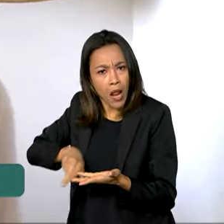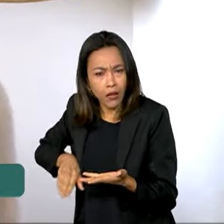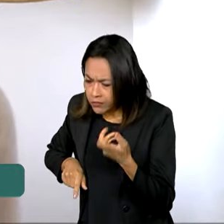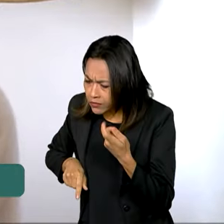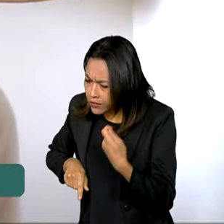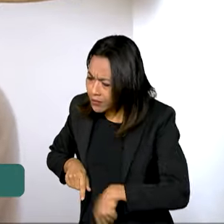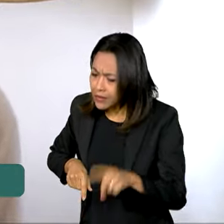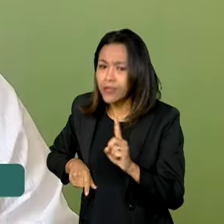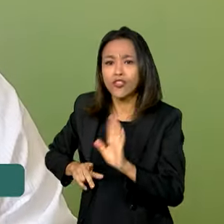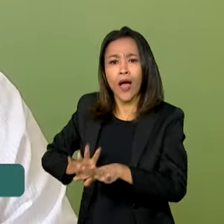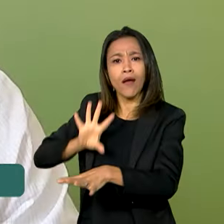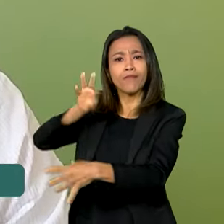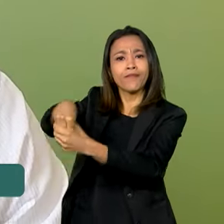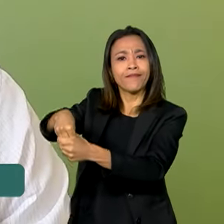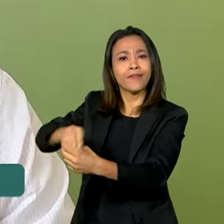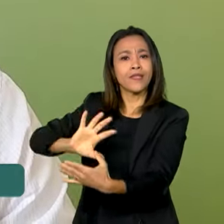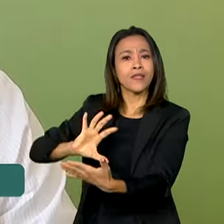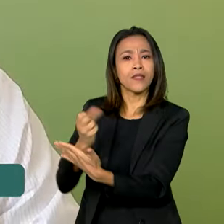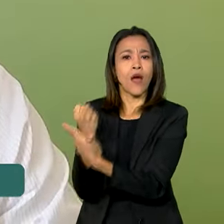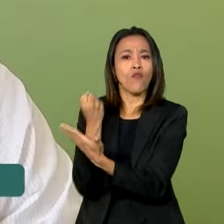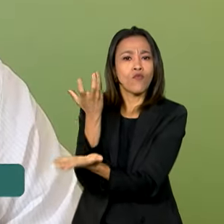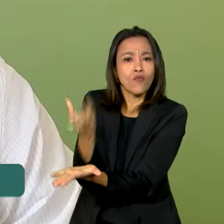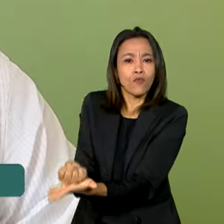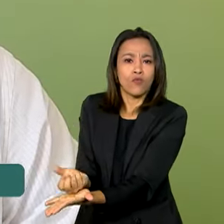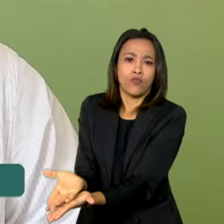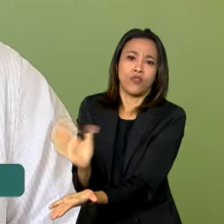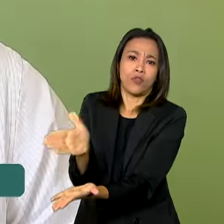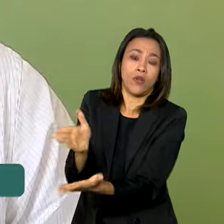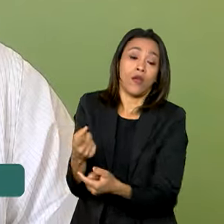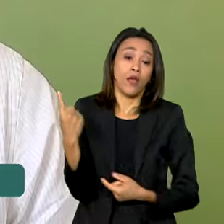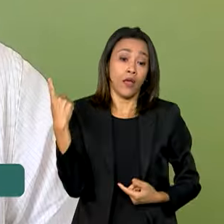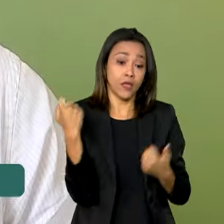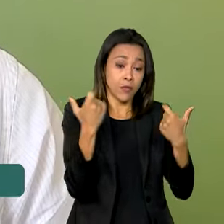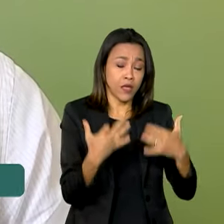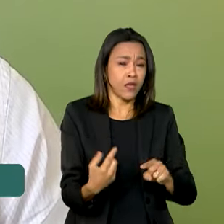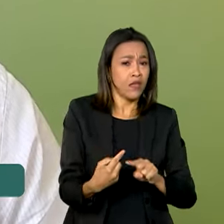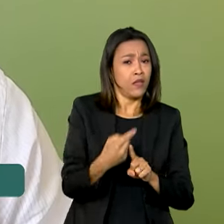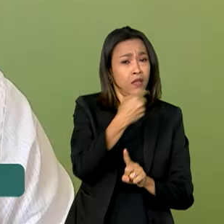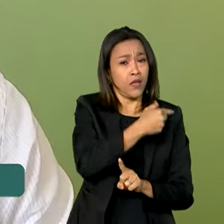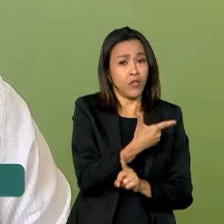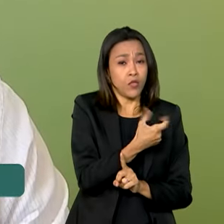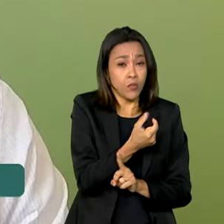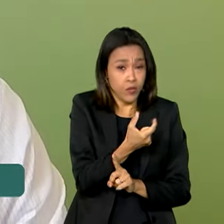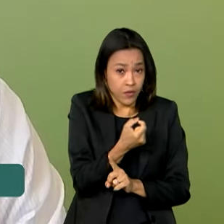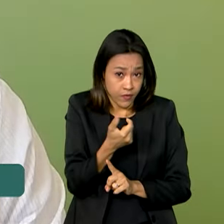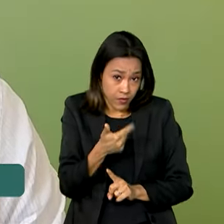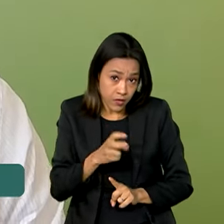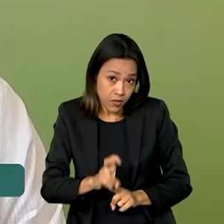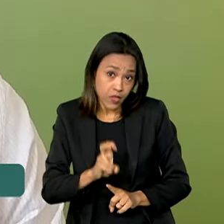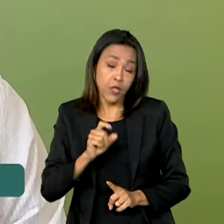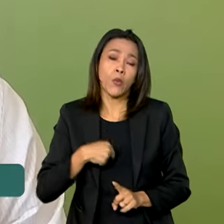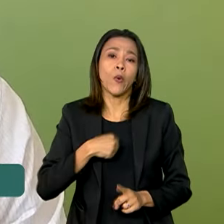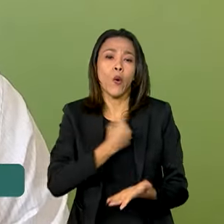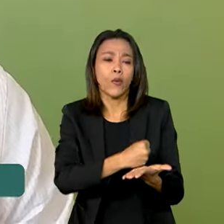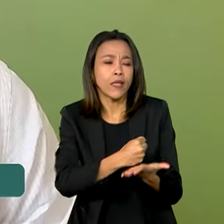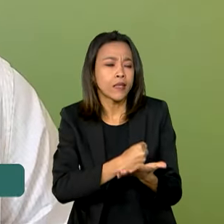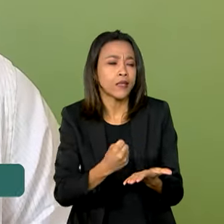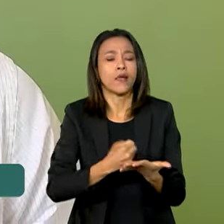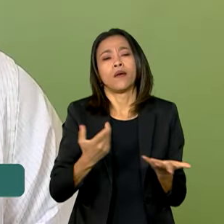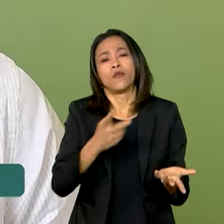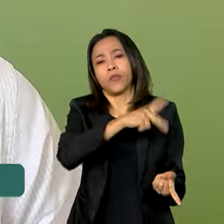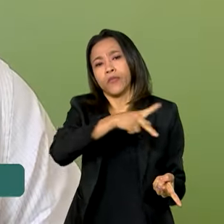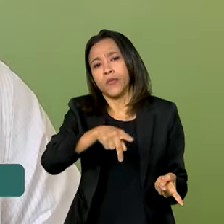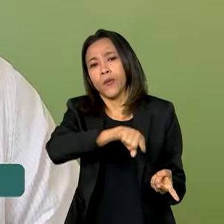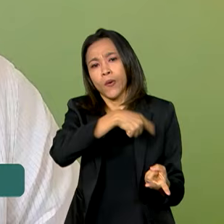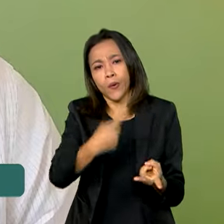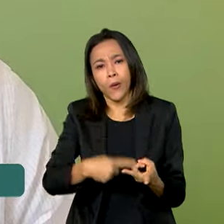que o governo já possui. A gente acredita que já em 2025, todos os processos seletivos, tanto para contratação temporária de professor, quanto